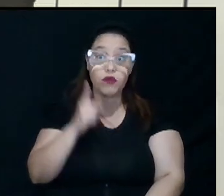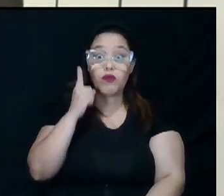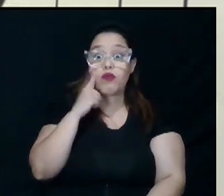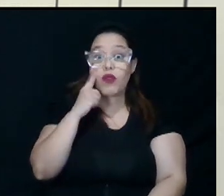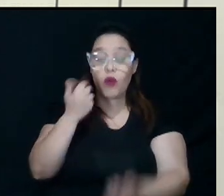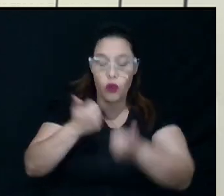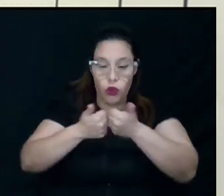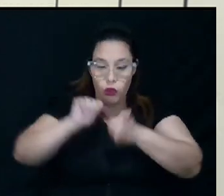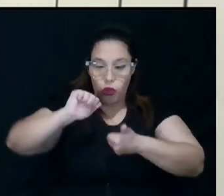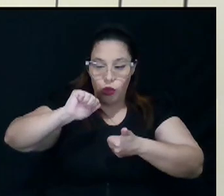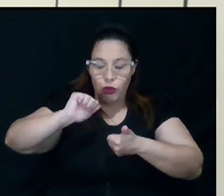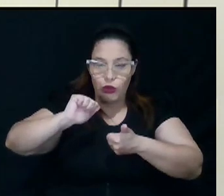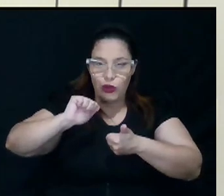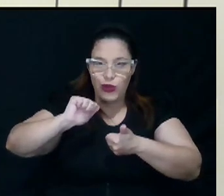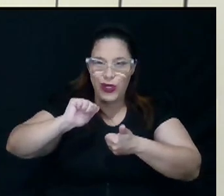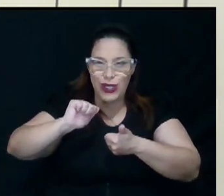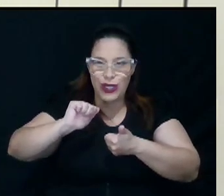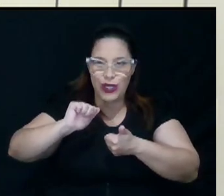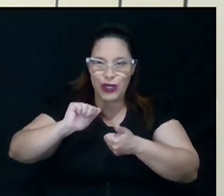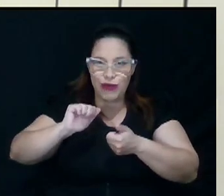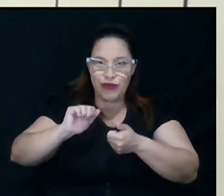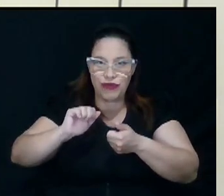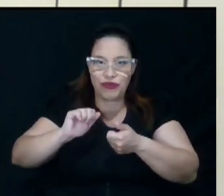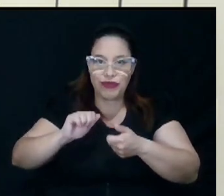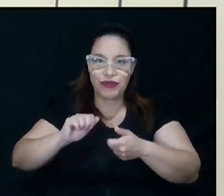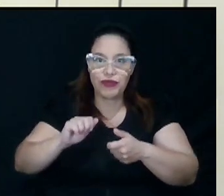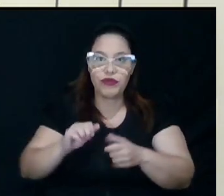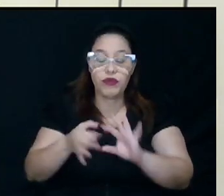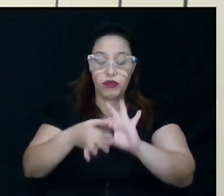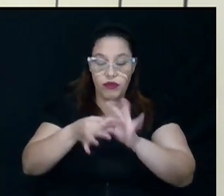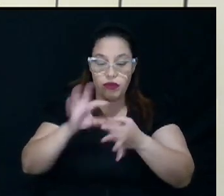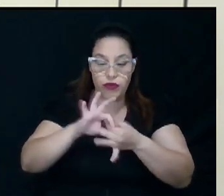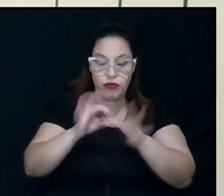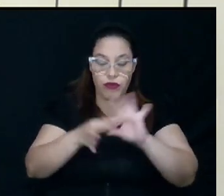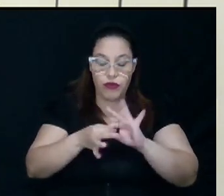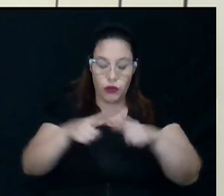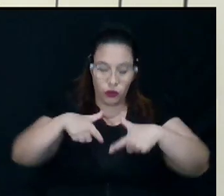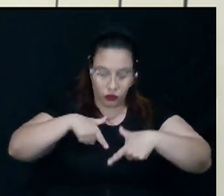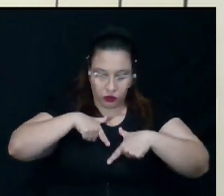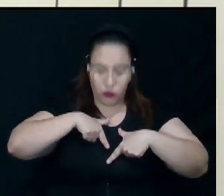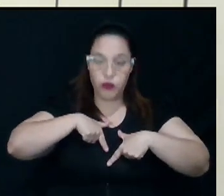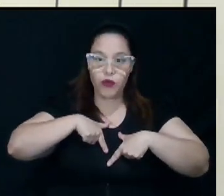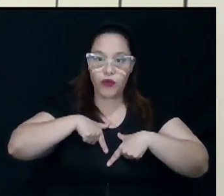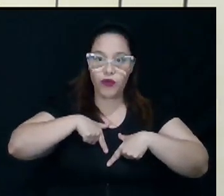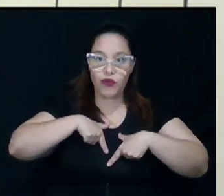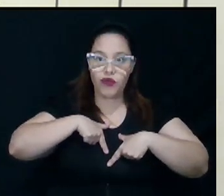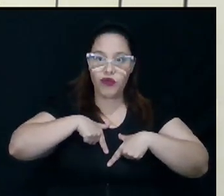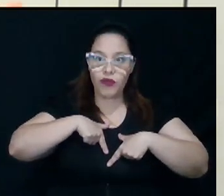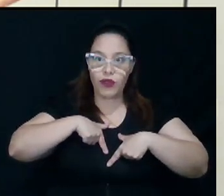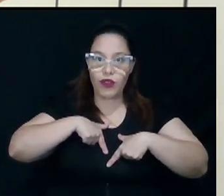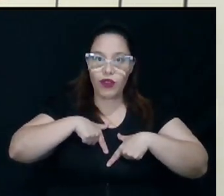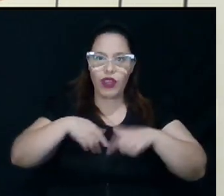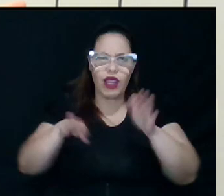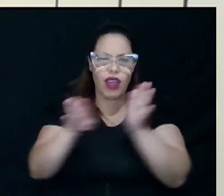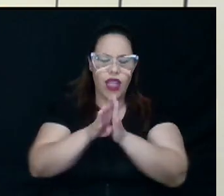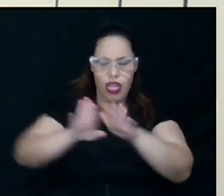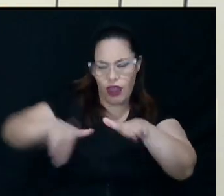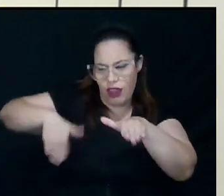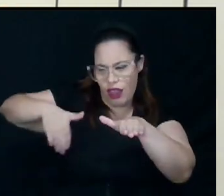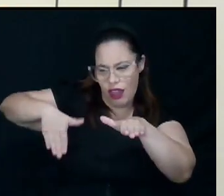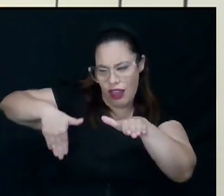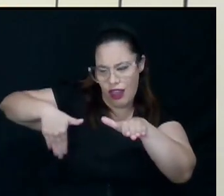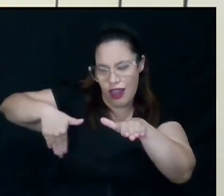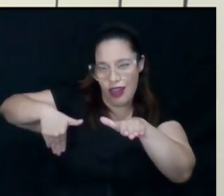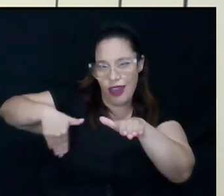agora, porque tem atualização no quadro de medalhas. Entrou natação, atletismo, a gente já sabe, né? Os